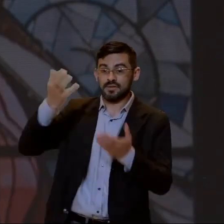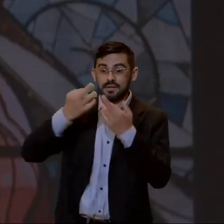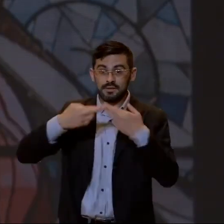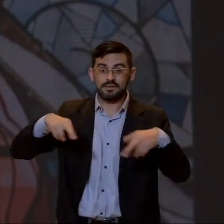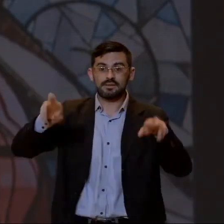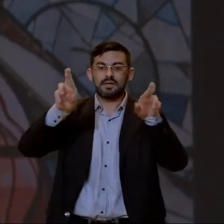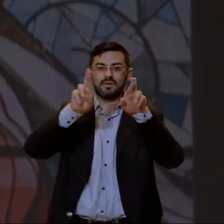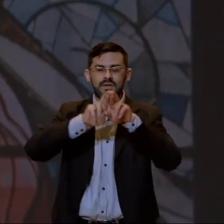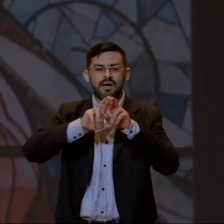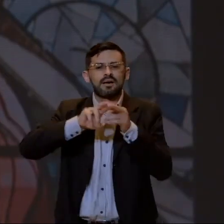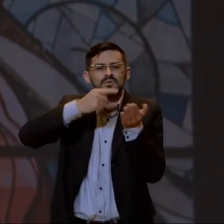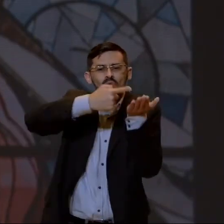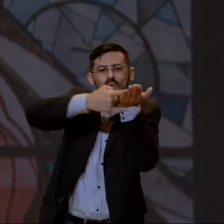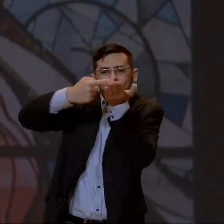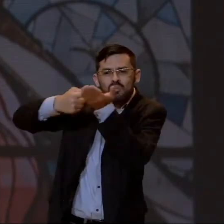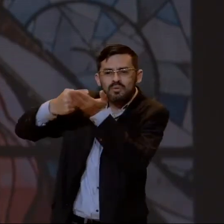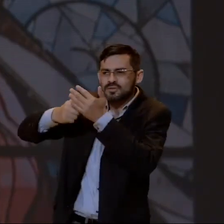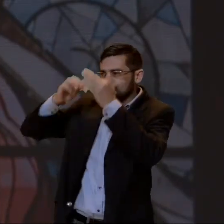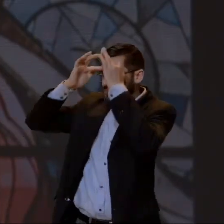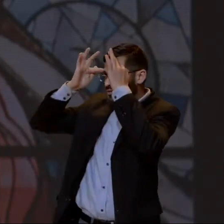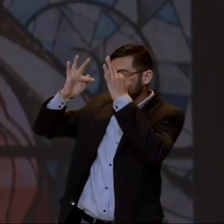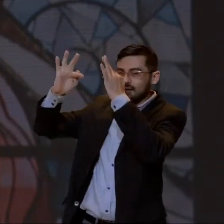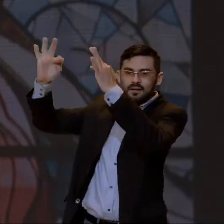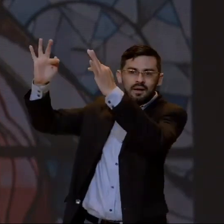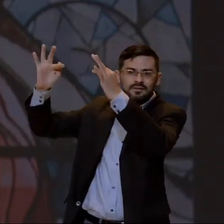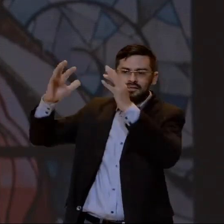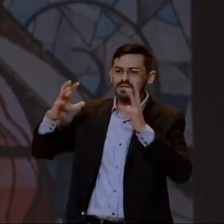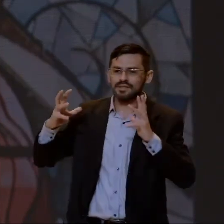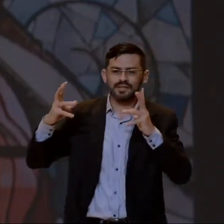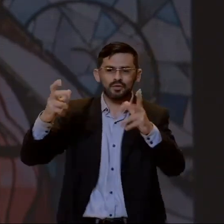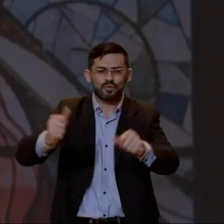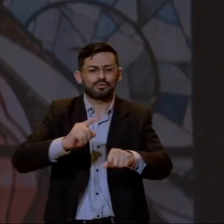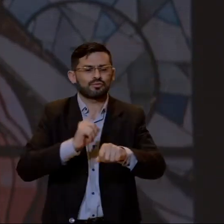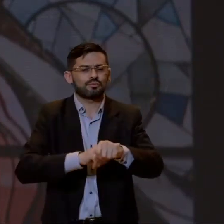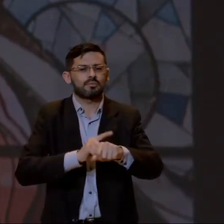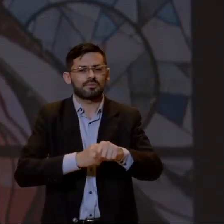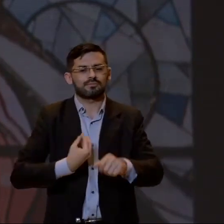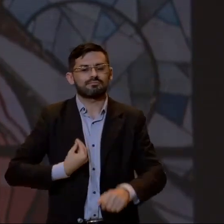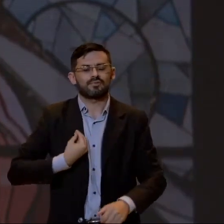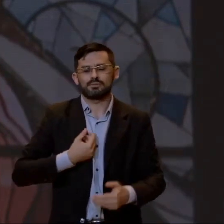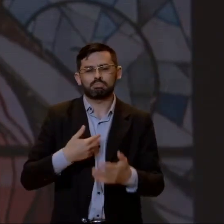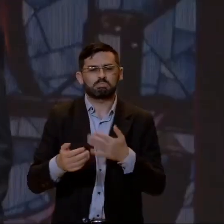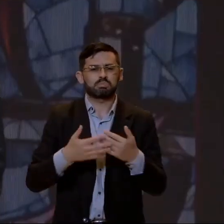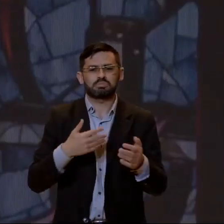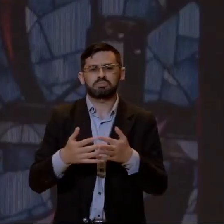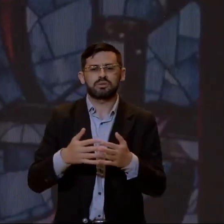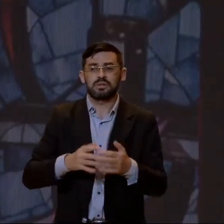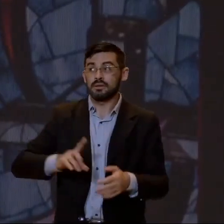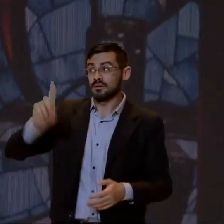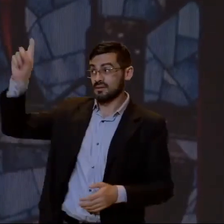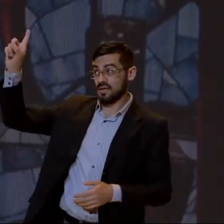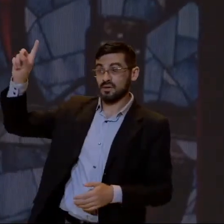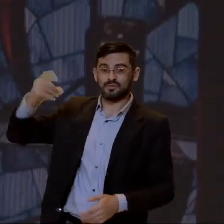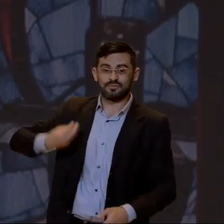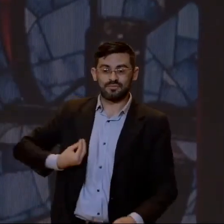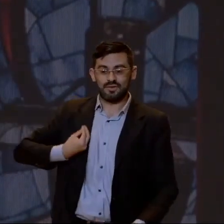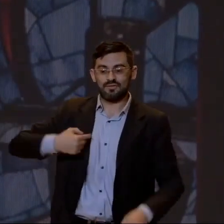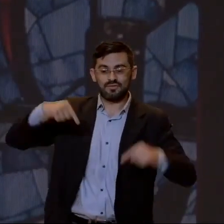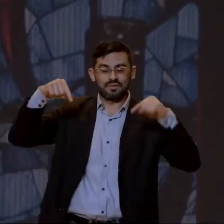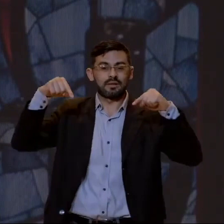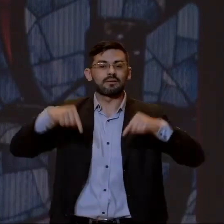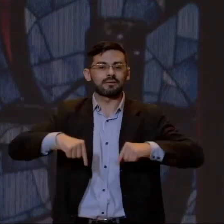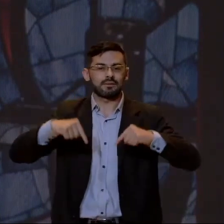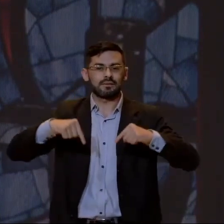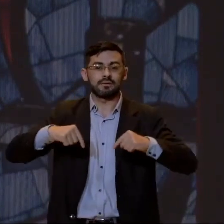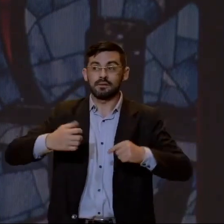restaurar o compromisso da fidelidade em toda e qualquer circunstância. Deus está nesse lugar e